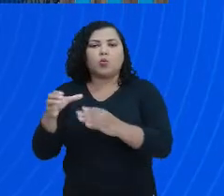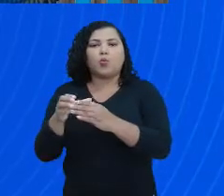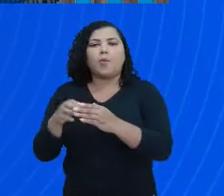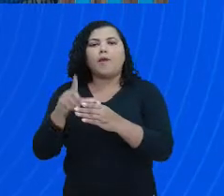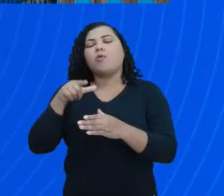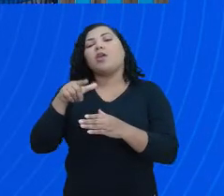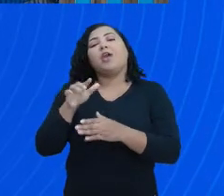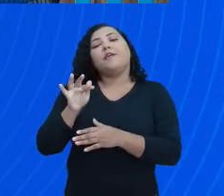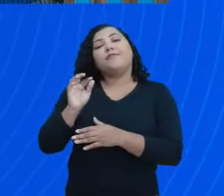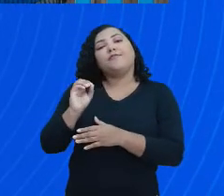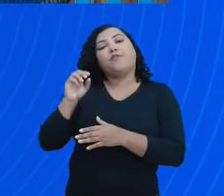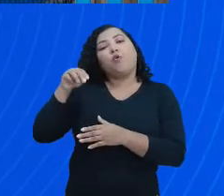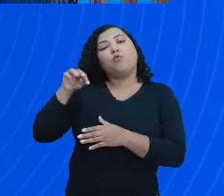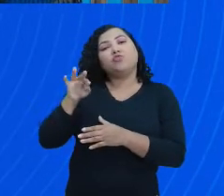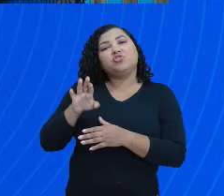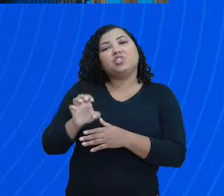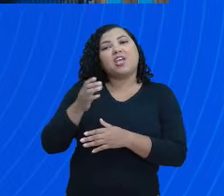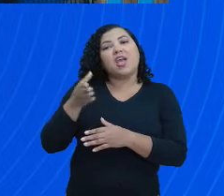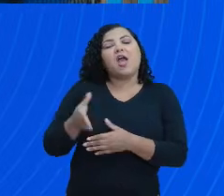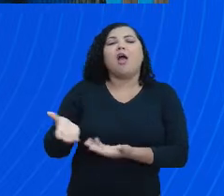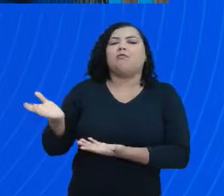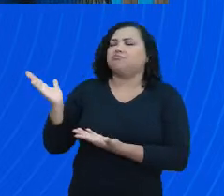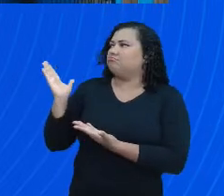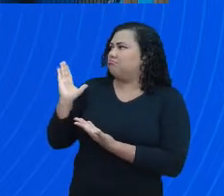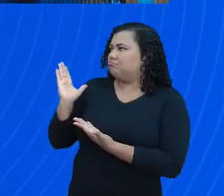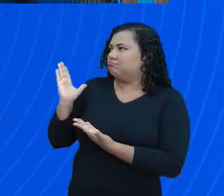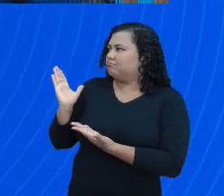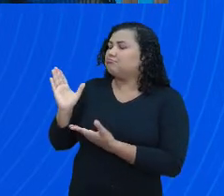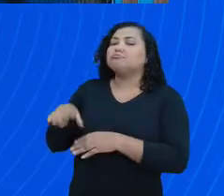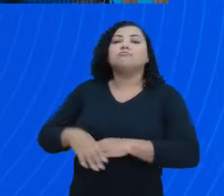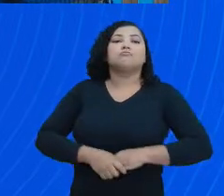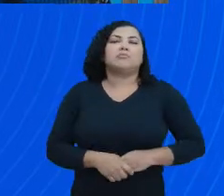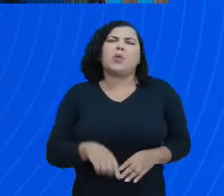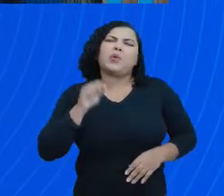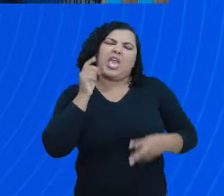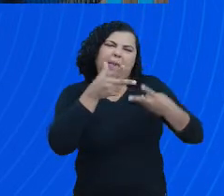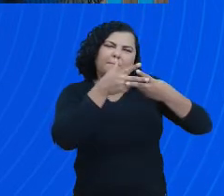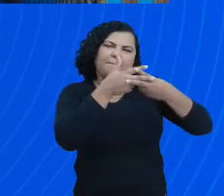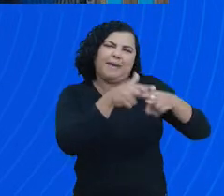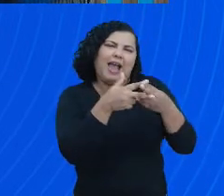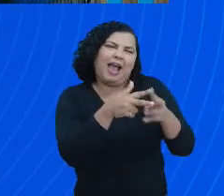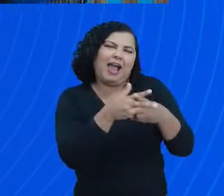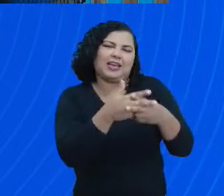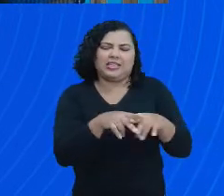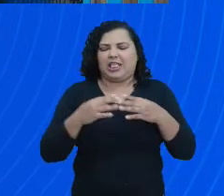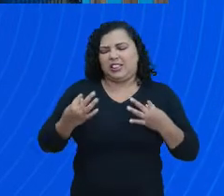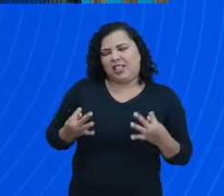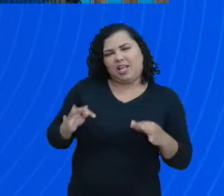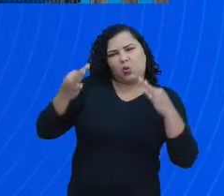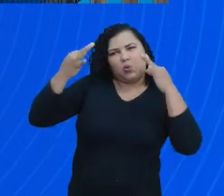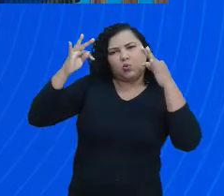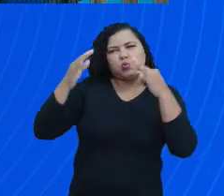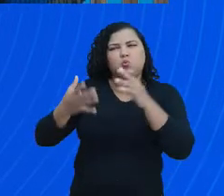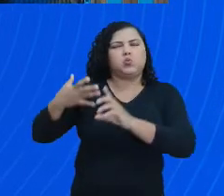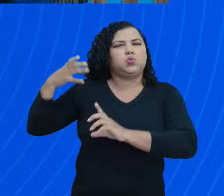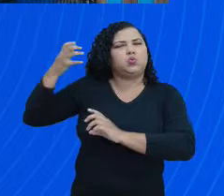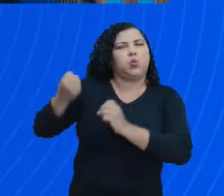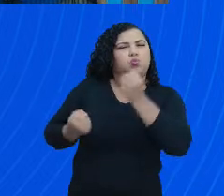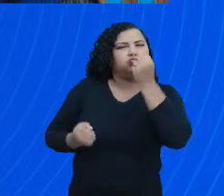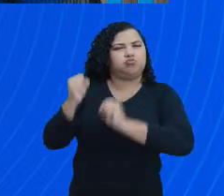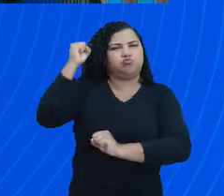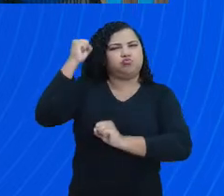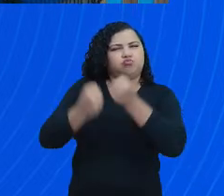artificiais, que são aquelas que são produzidas por máquinas, motores, aparelhos tecnológicos e também